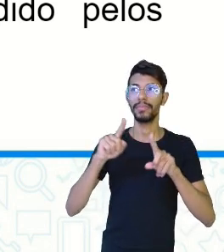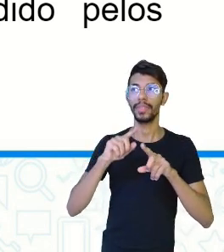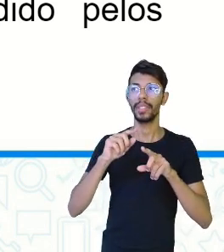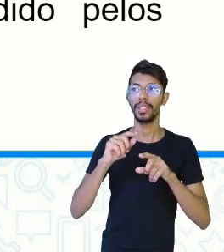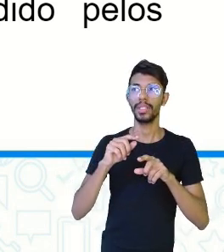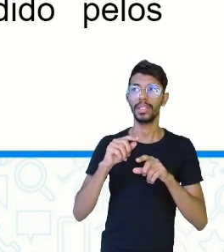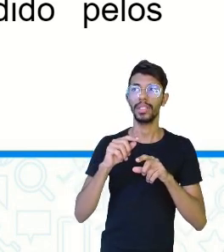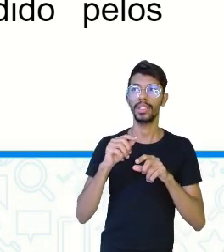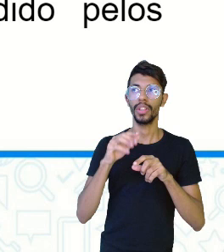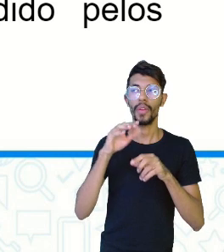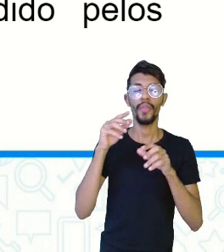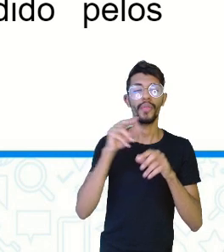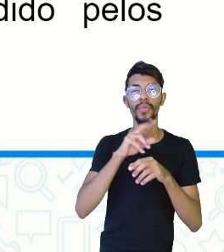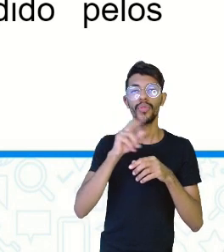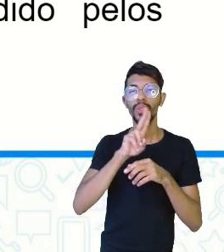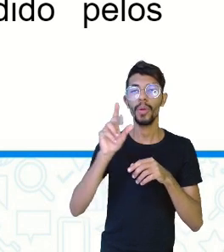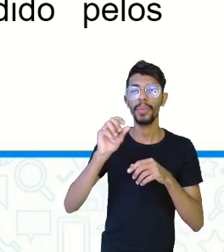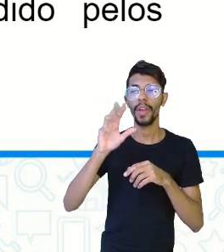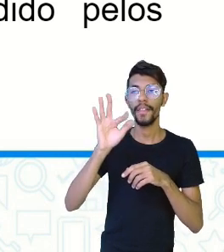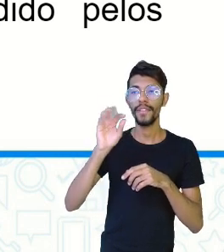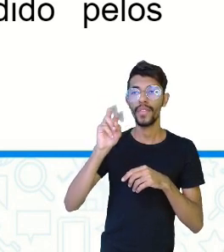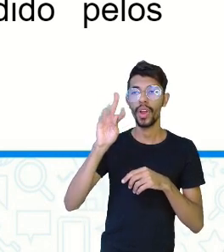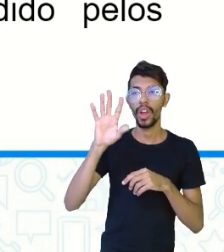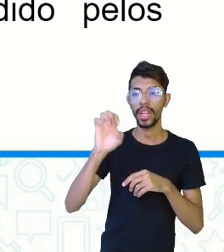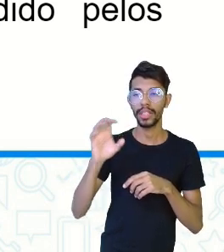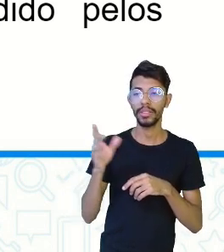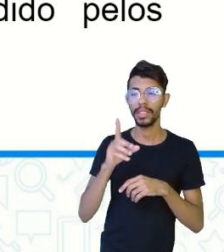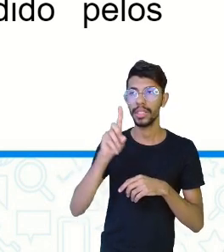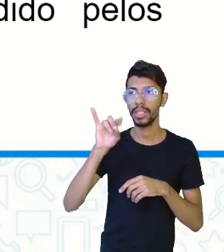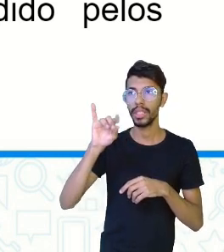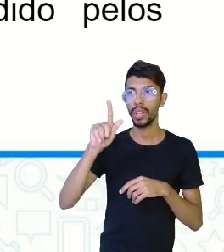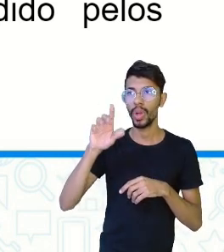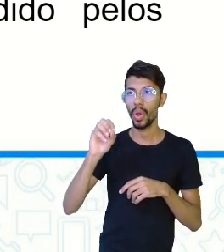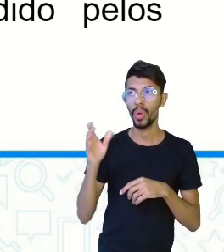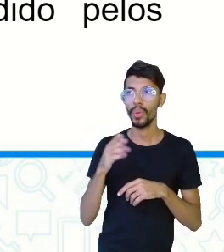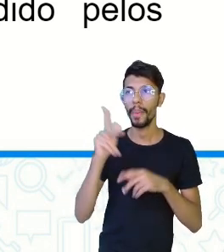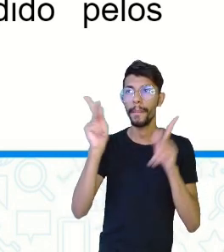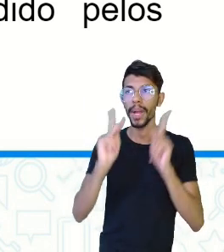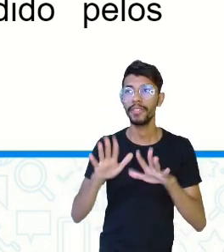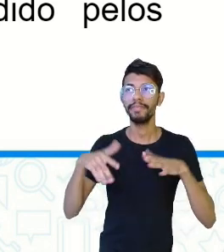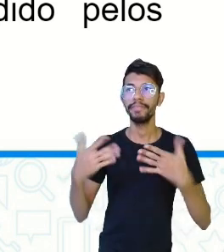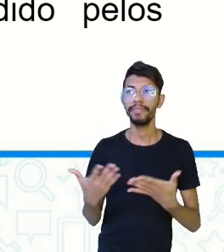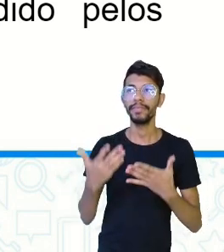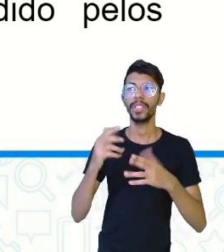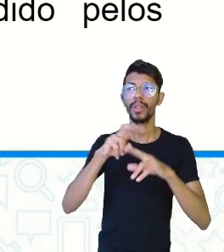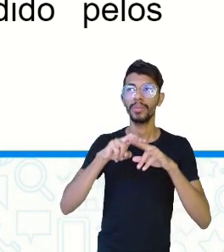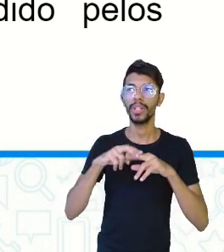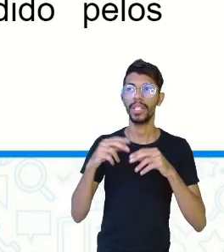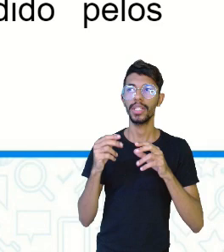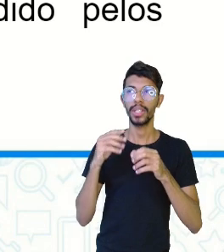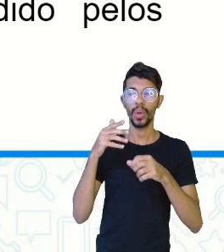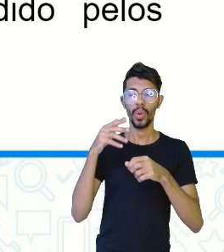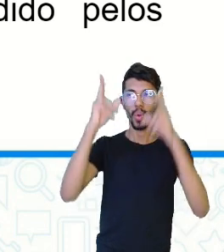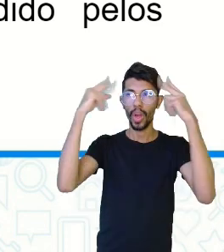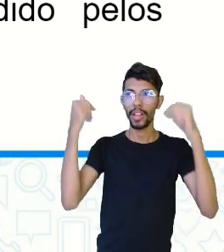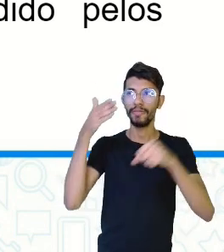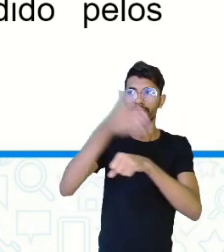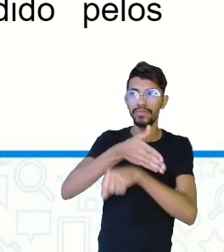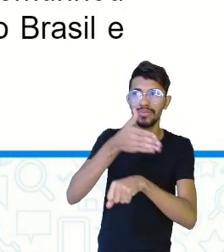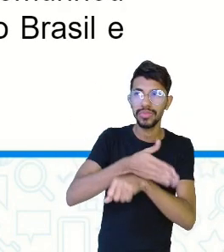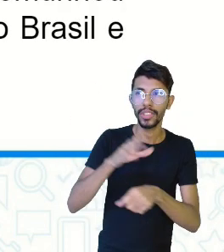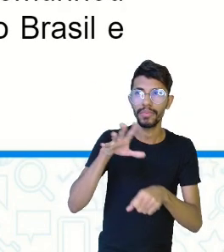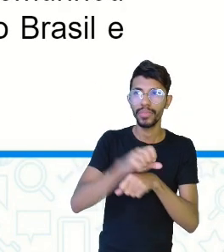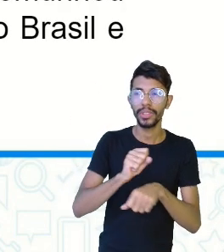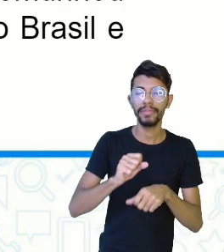devido à invasão holandesa de 1630, o forte não pôde ser concluído após ter sido invadido pelos holandeses ainda nos